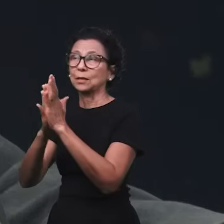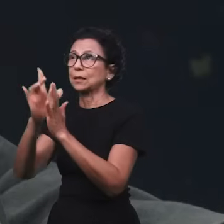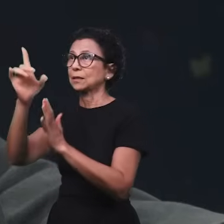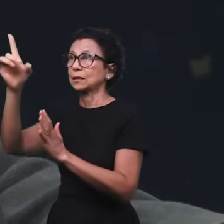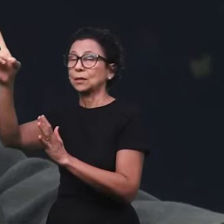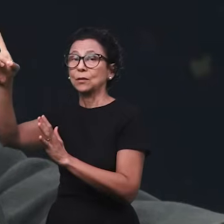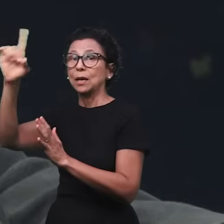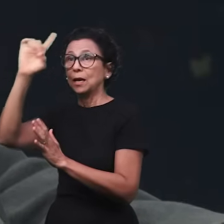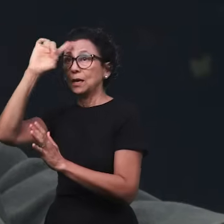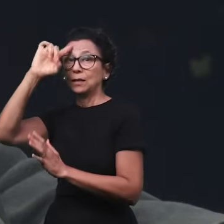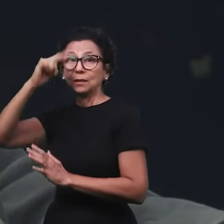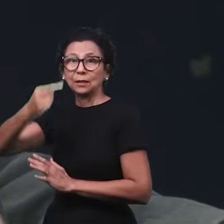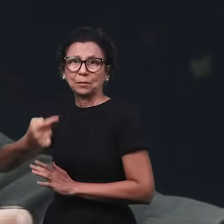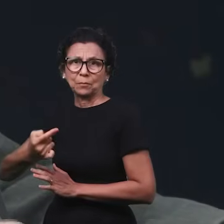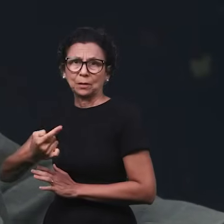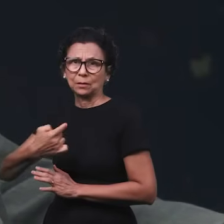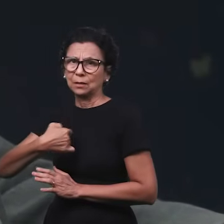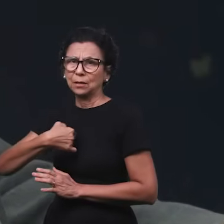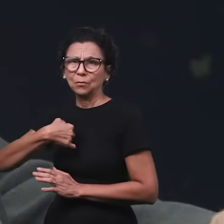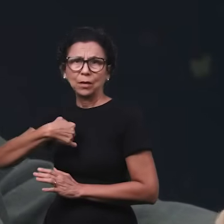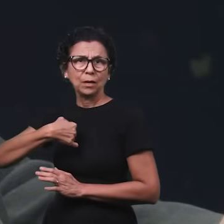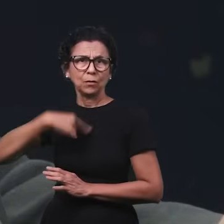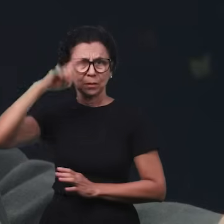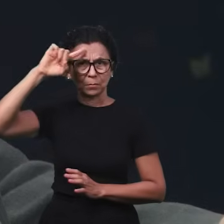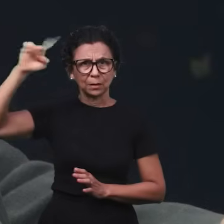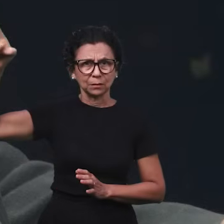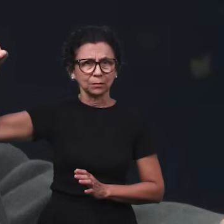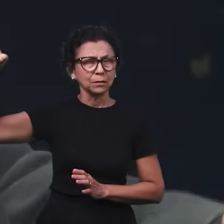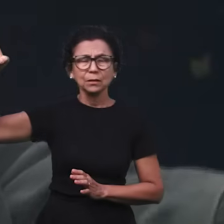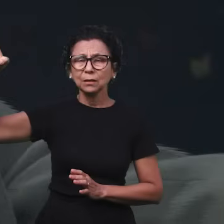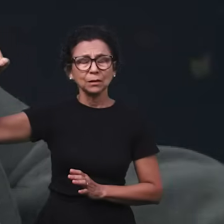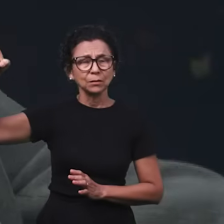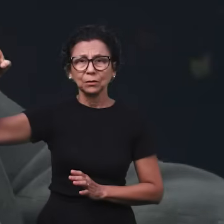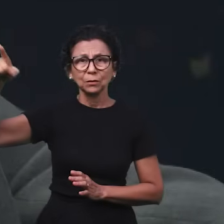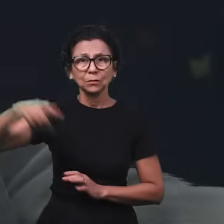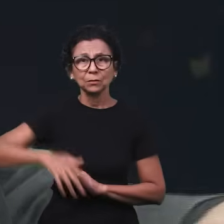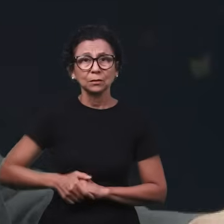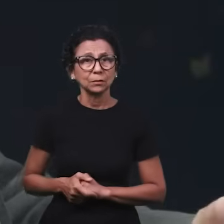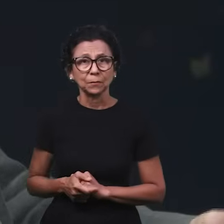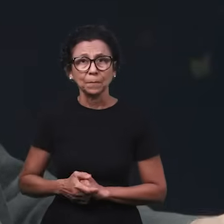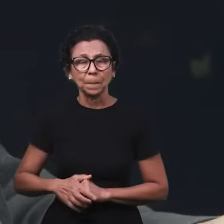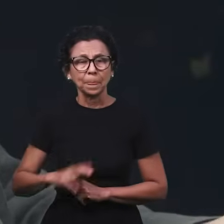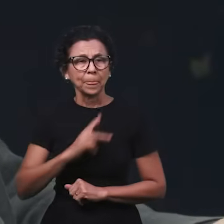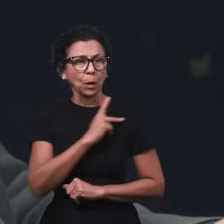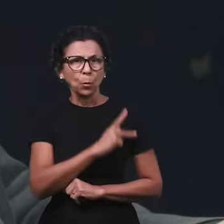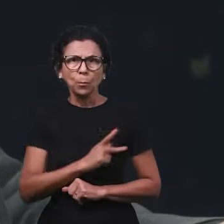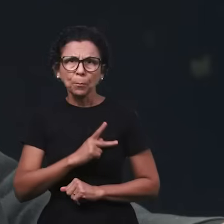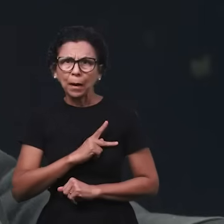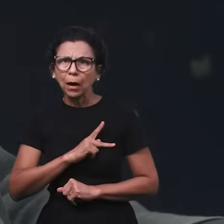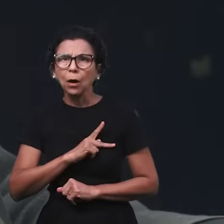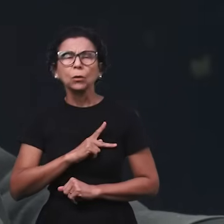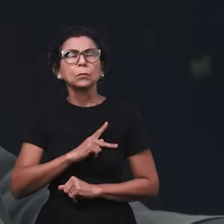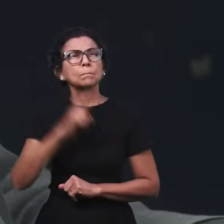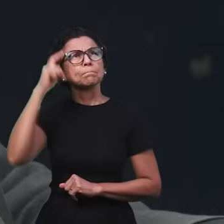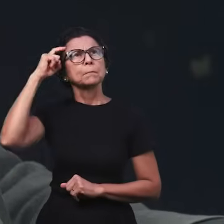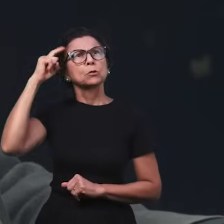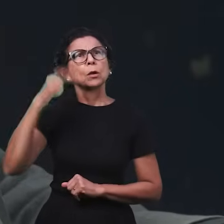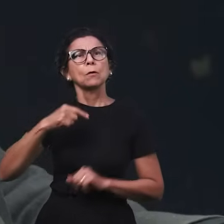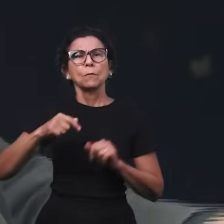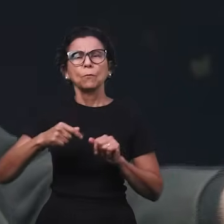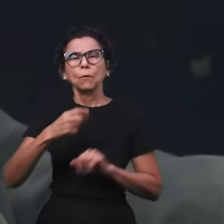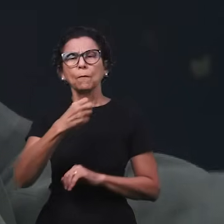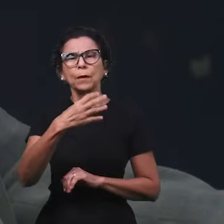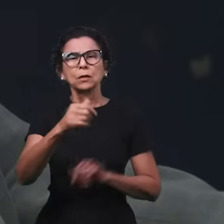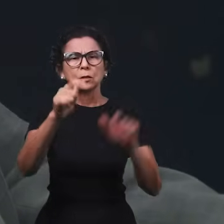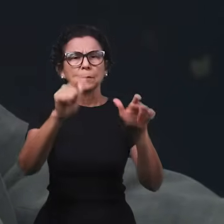definir todas as coisas. Isso é bíblico. Paulo viveu isso, Paulo queria ir para um lugar, o Senhor, não, você vai para outro lugar. E ele atendeu a voz do